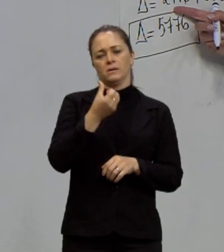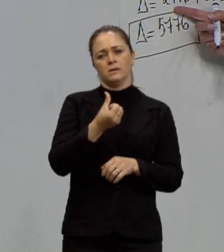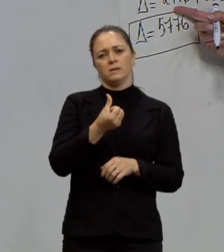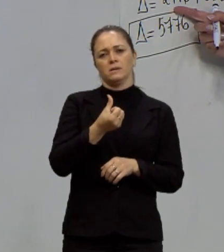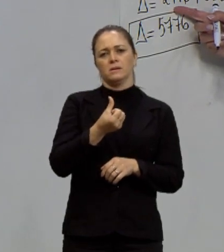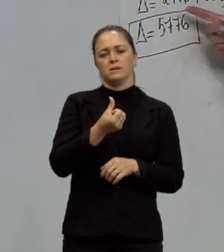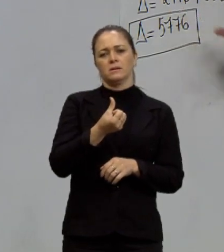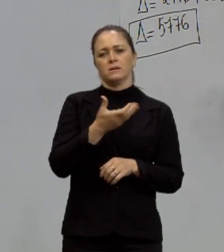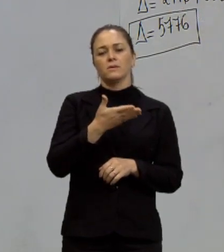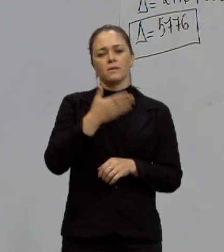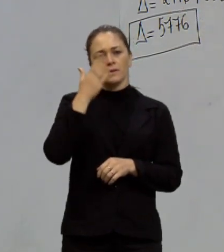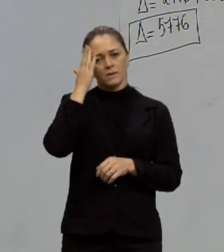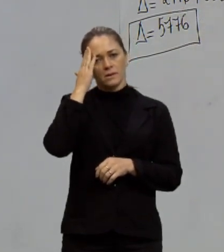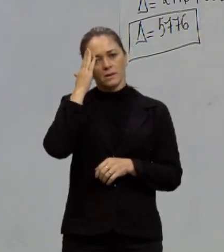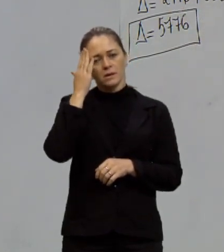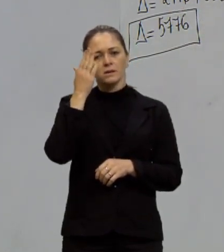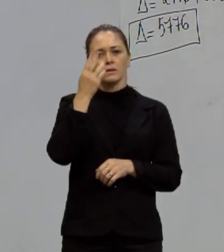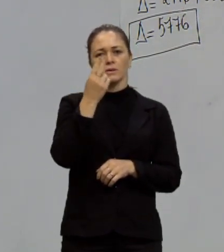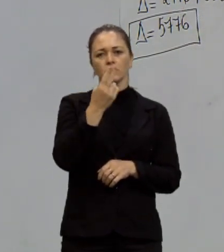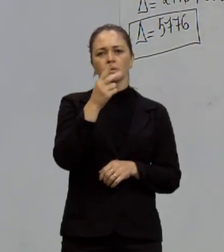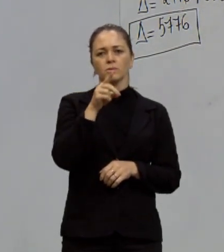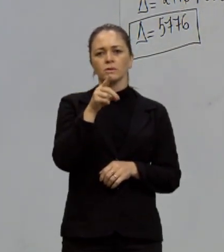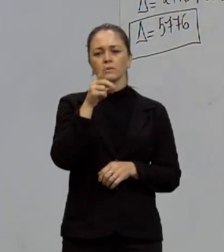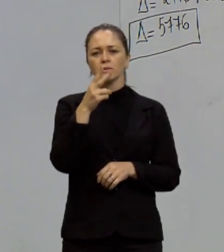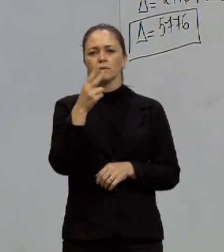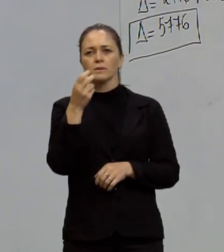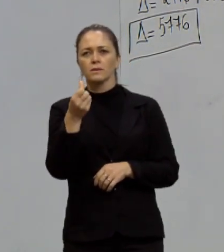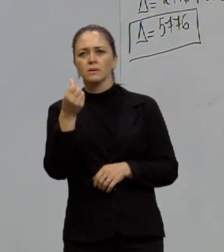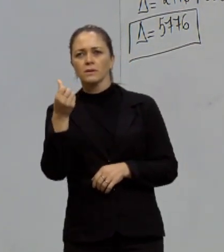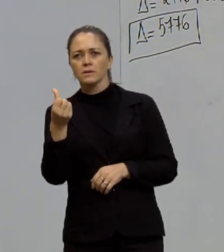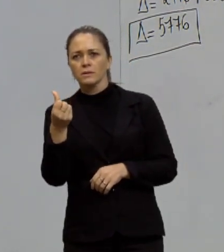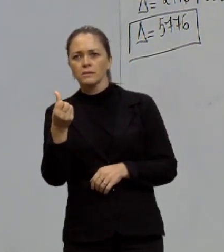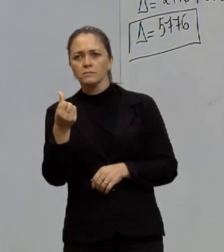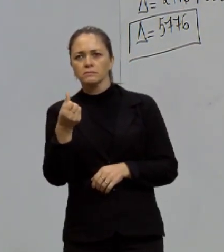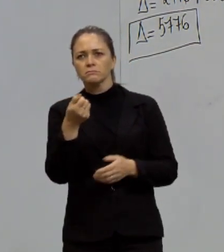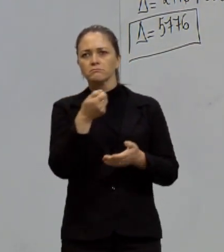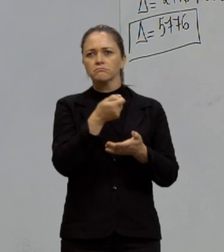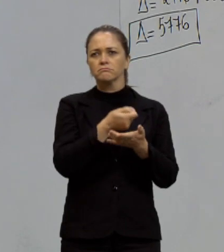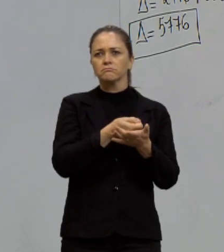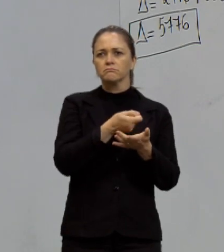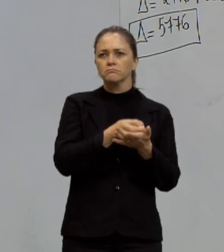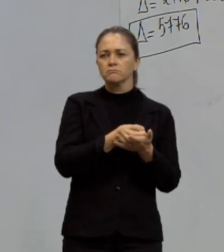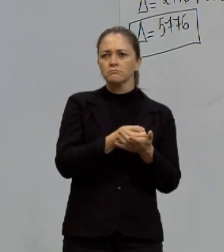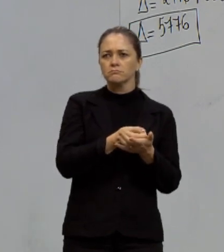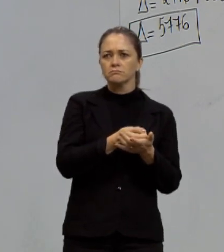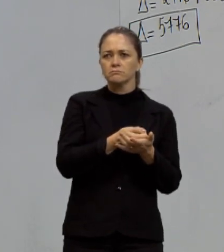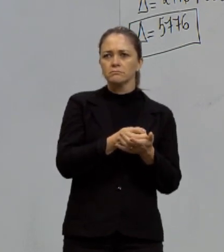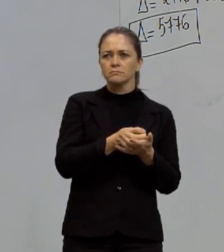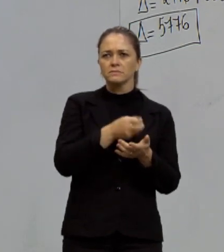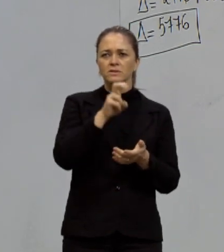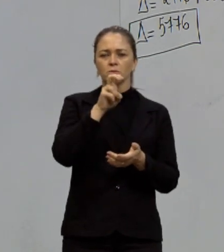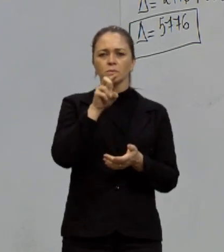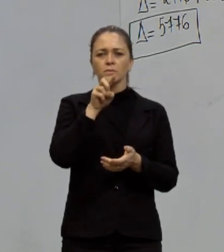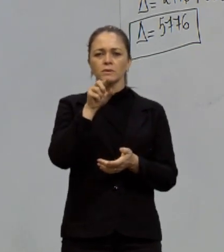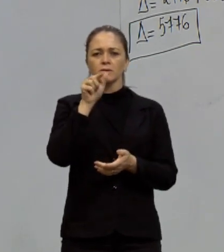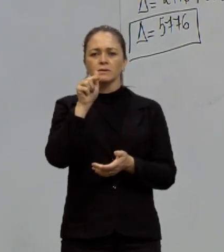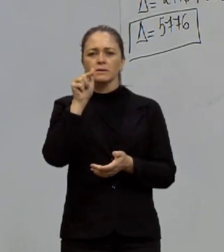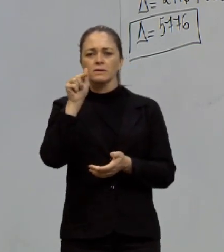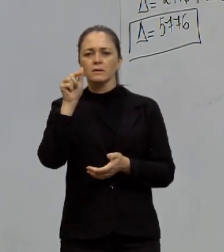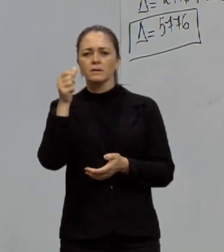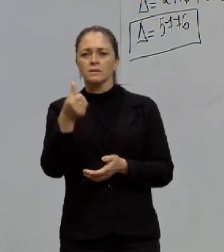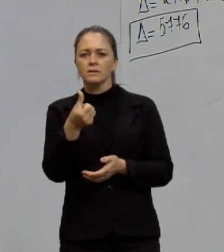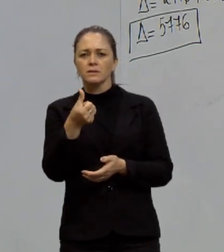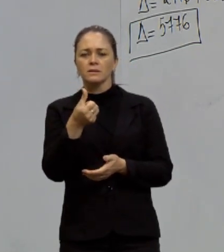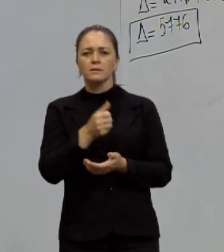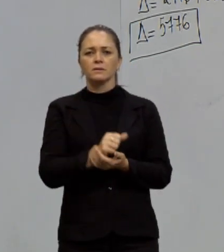deu 2.116. Então, nós vamos aqui por uma tentativa. Ó, 5.776. Se